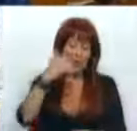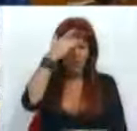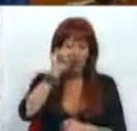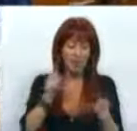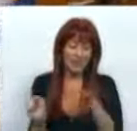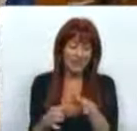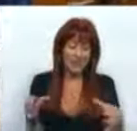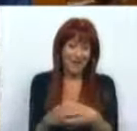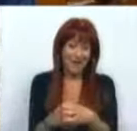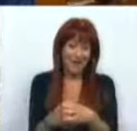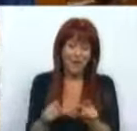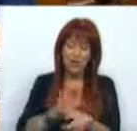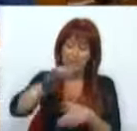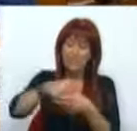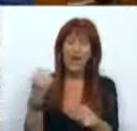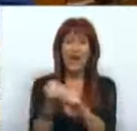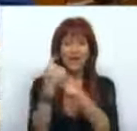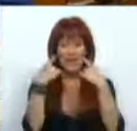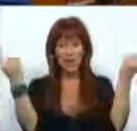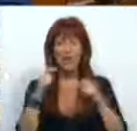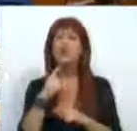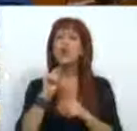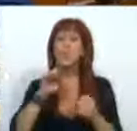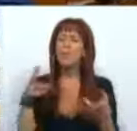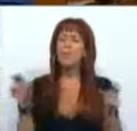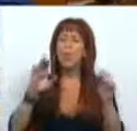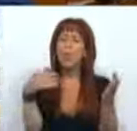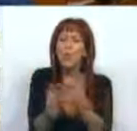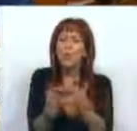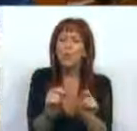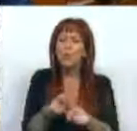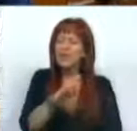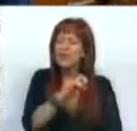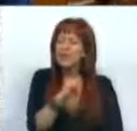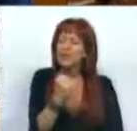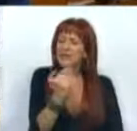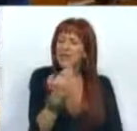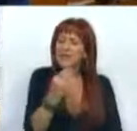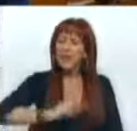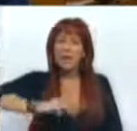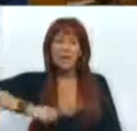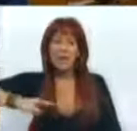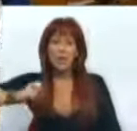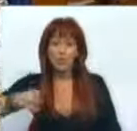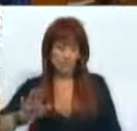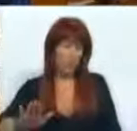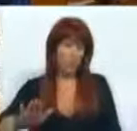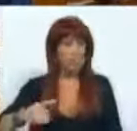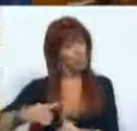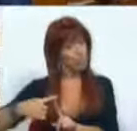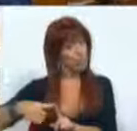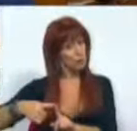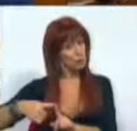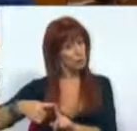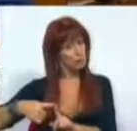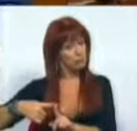de caixa, incluindo entidades públicas reclassificadas, ter sido de 327 milhões de euros, um saldo